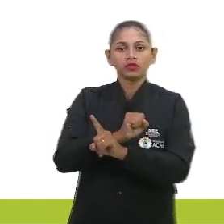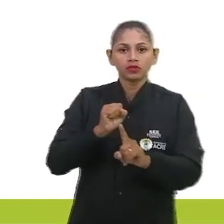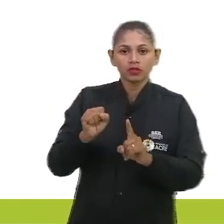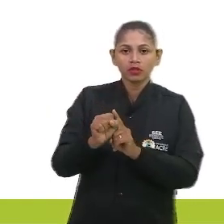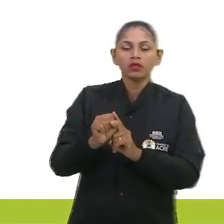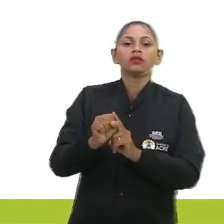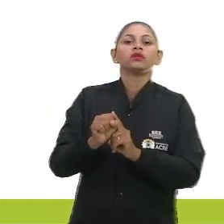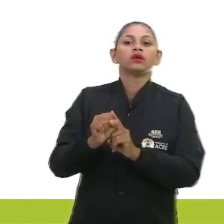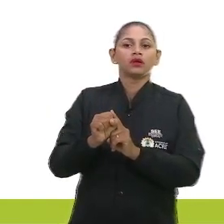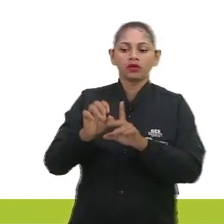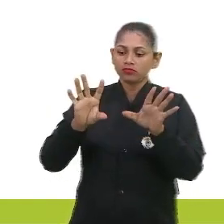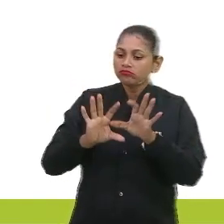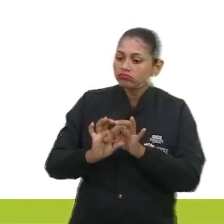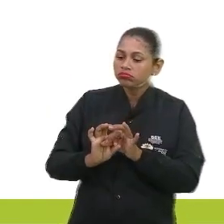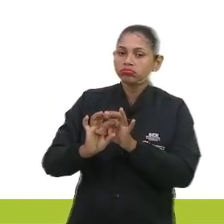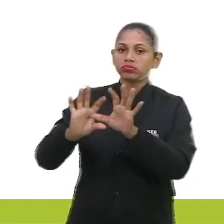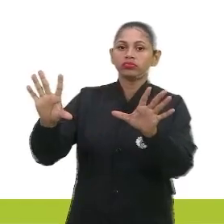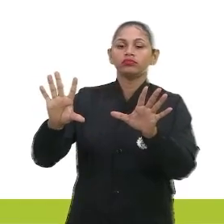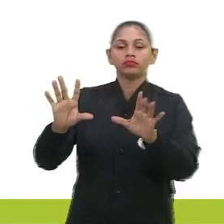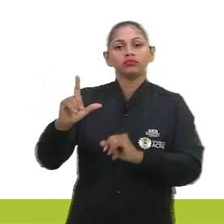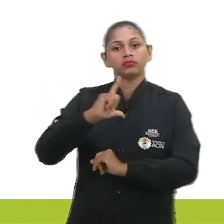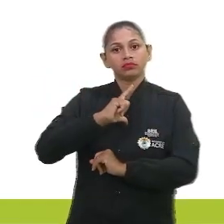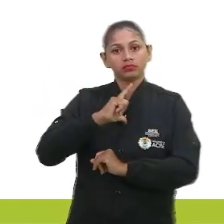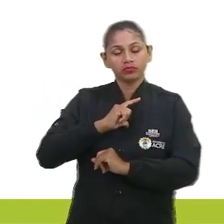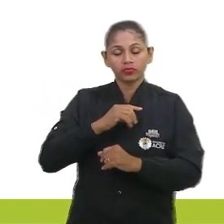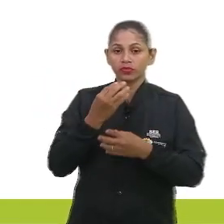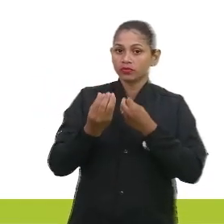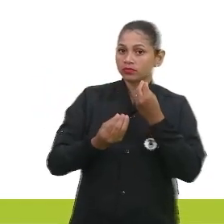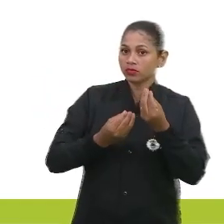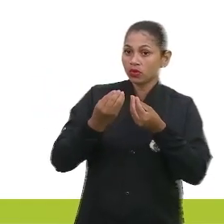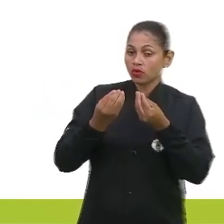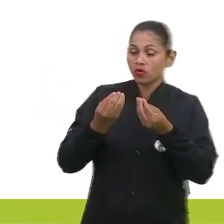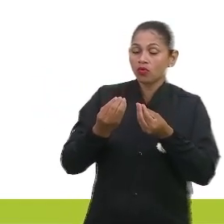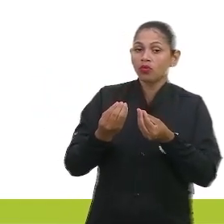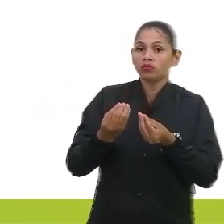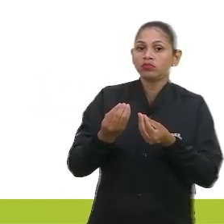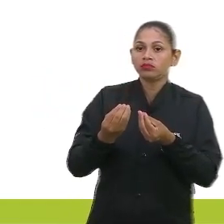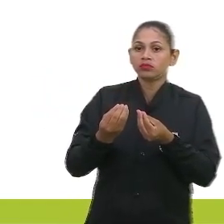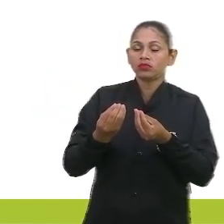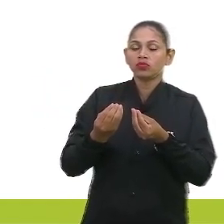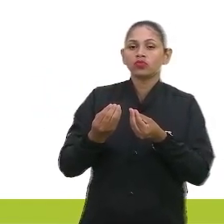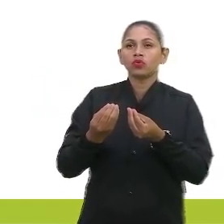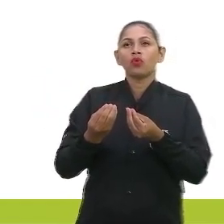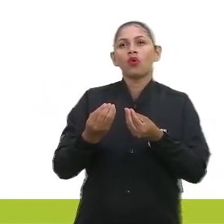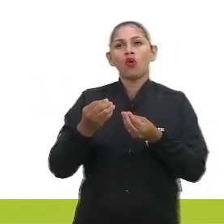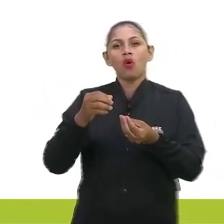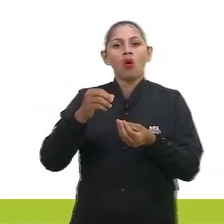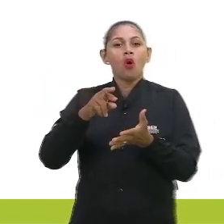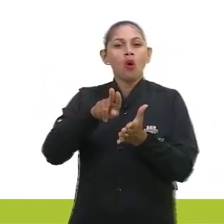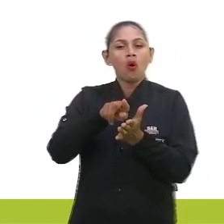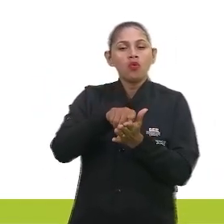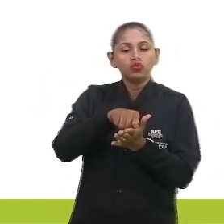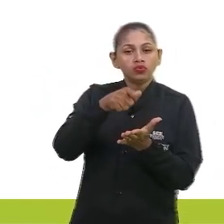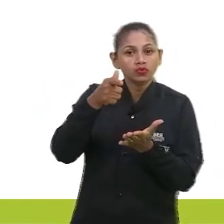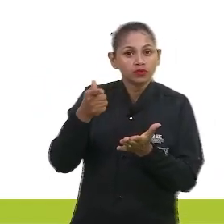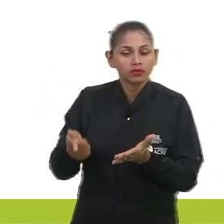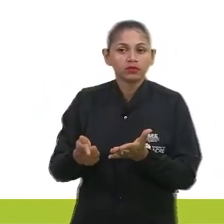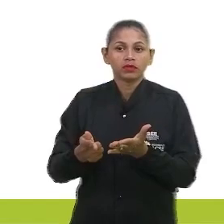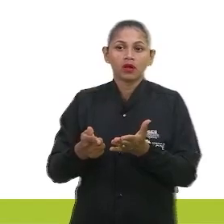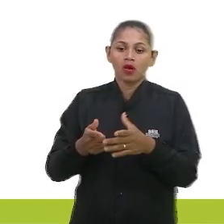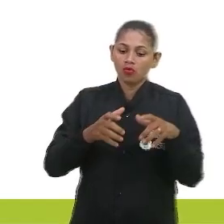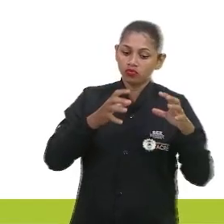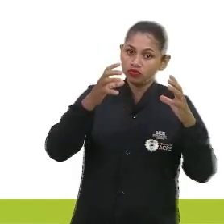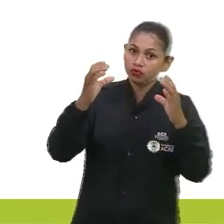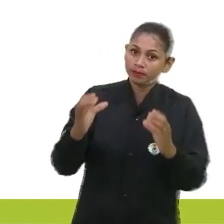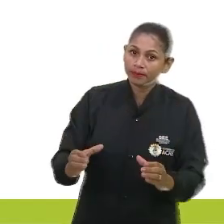E assim nós temos como forma de manifestações essas mídias alternativas os jornais de bairro, os jornais de escola, que